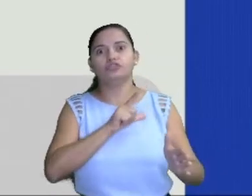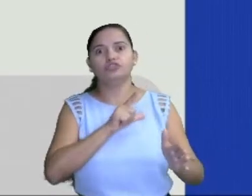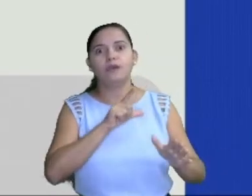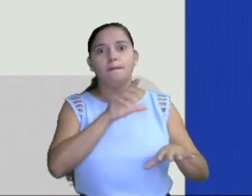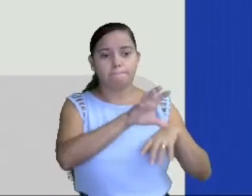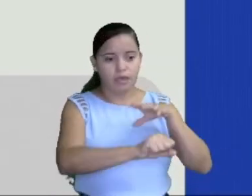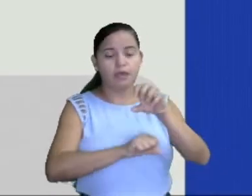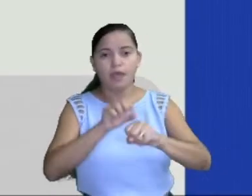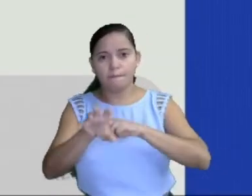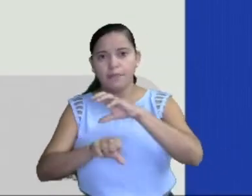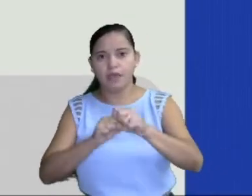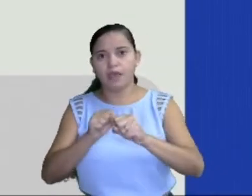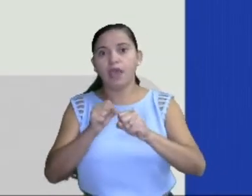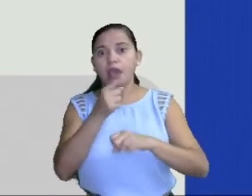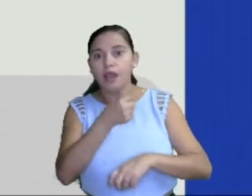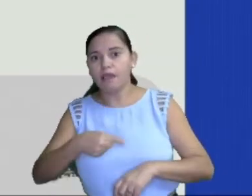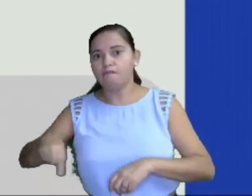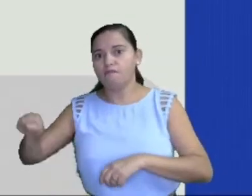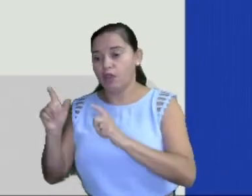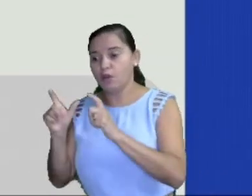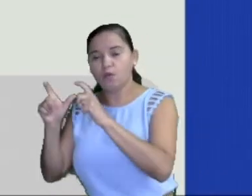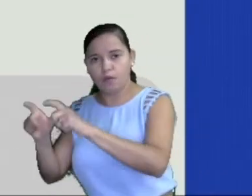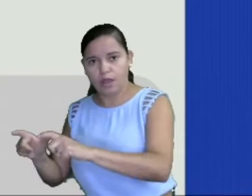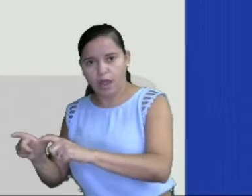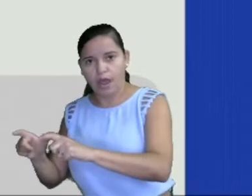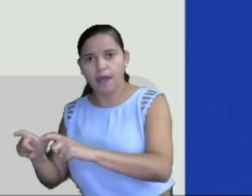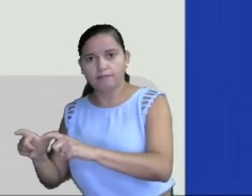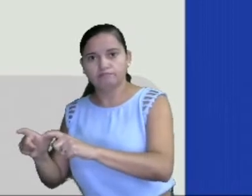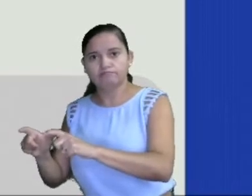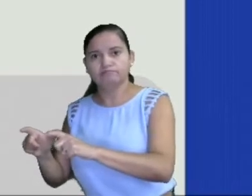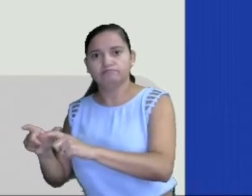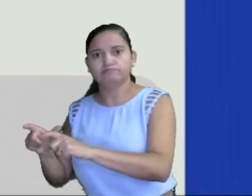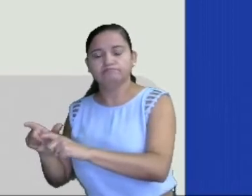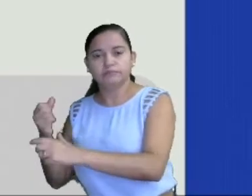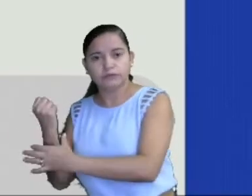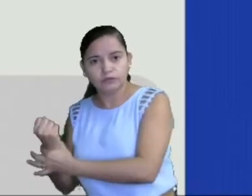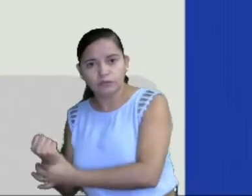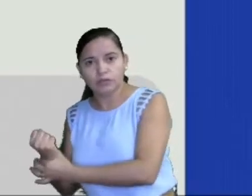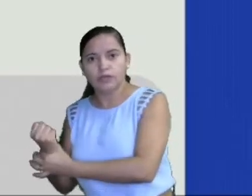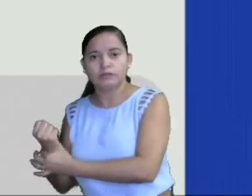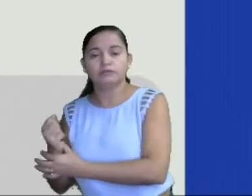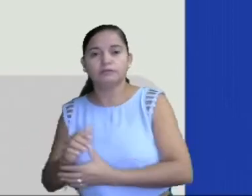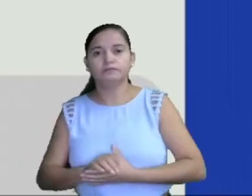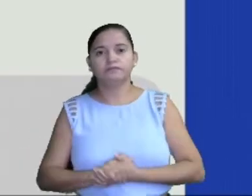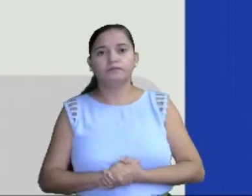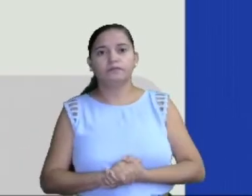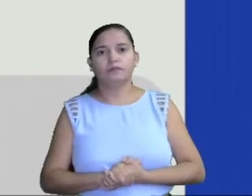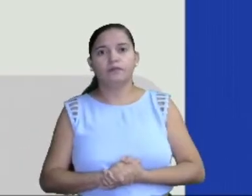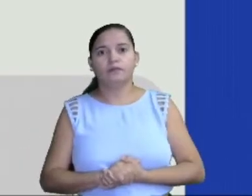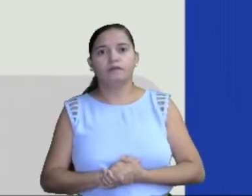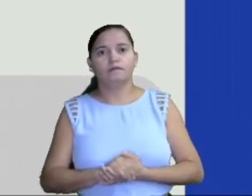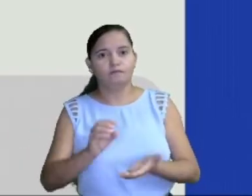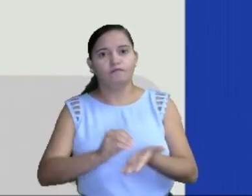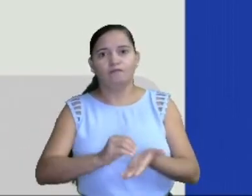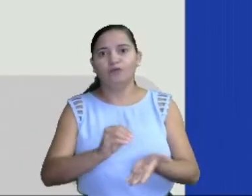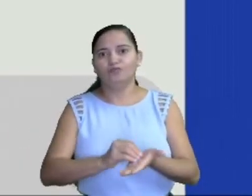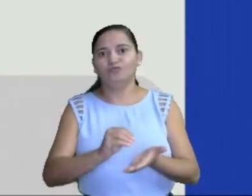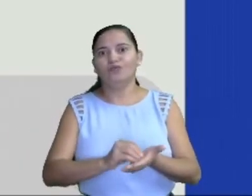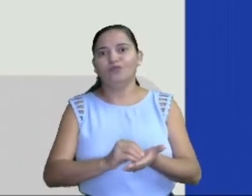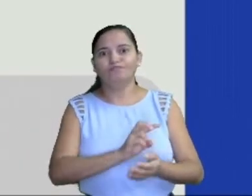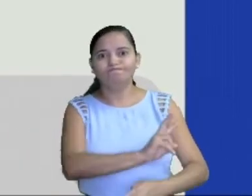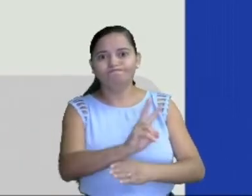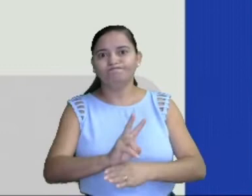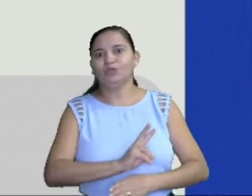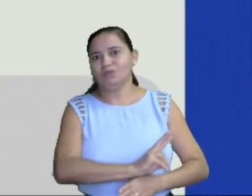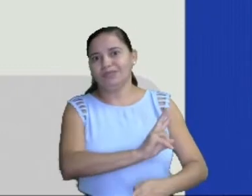para um outro local, porque justamente por faltar um pouco mais, vou dizer, proteção à nossa